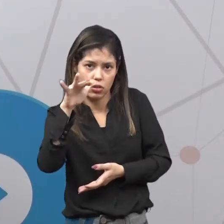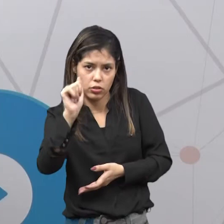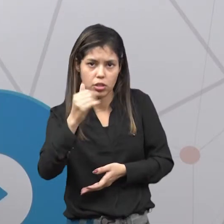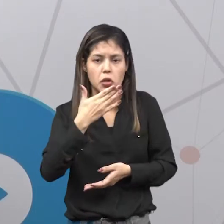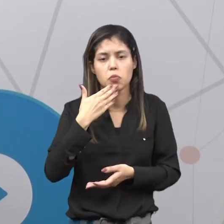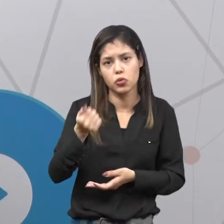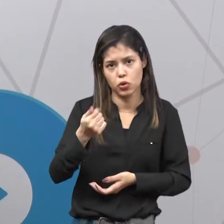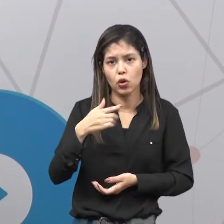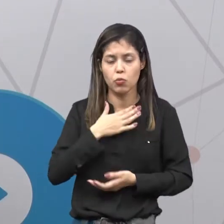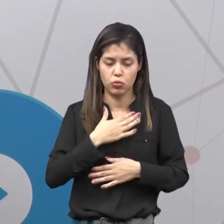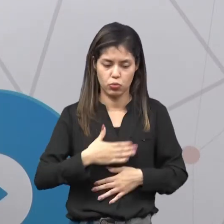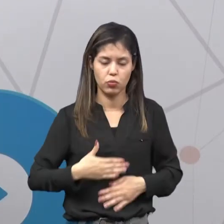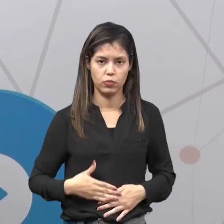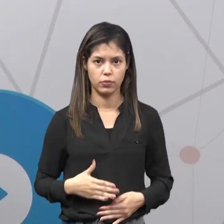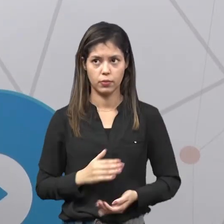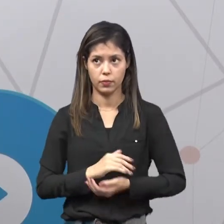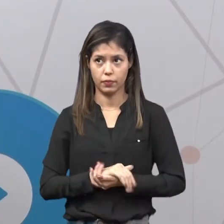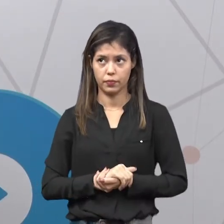corpo.